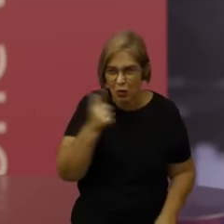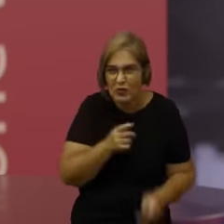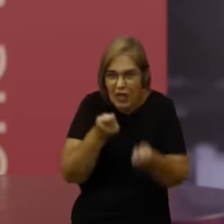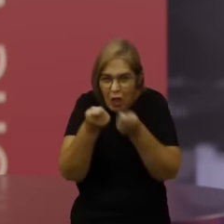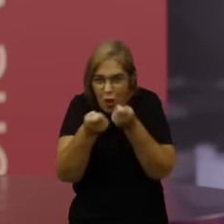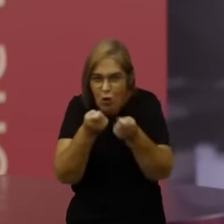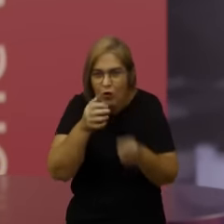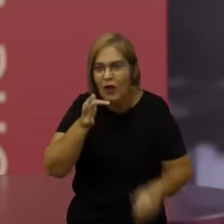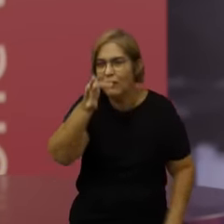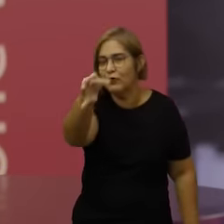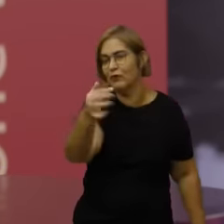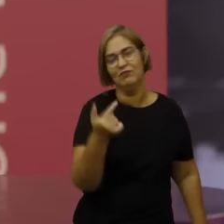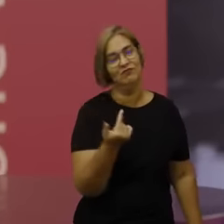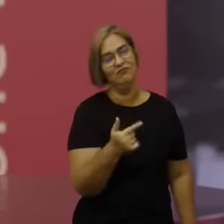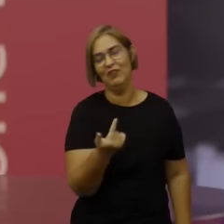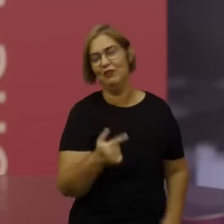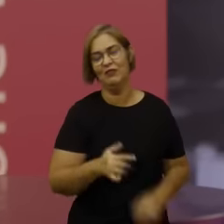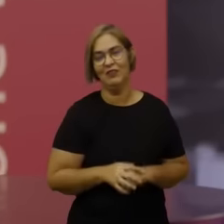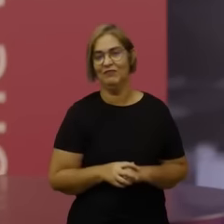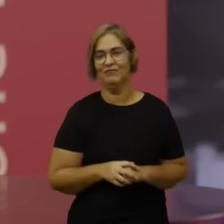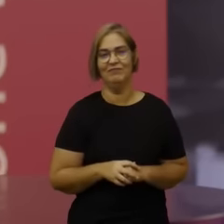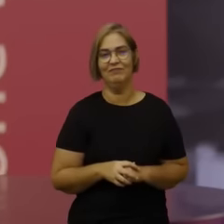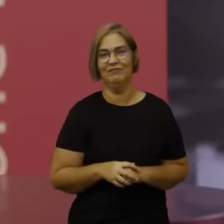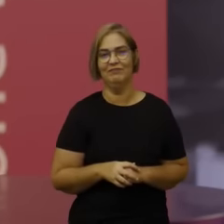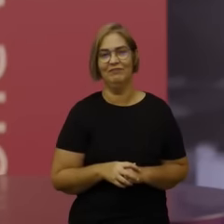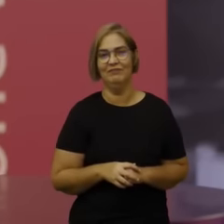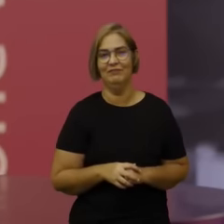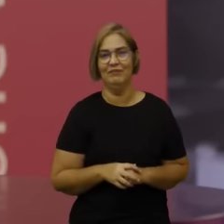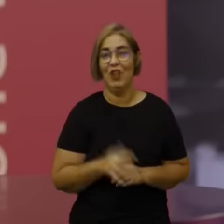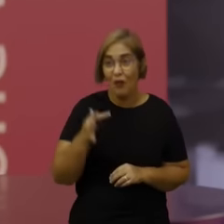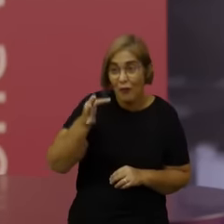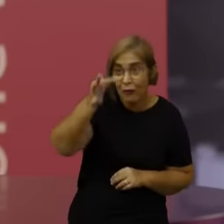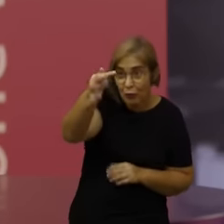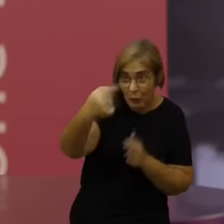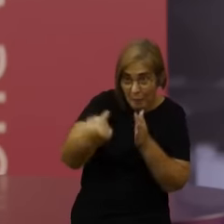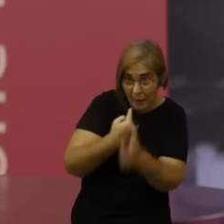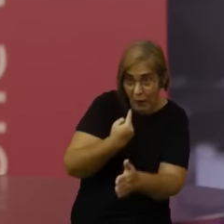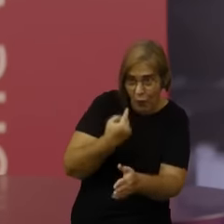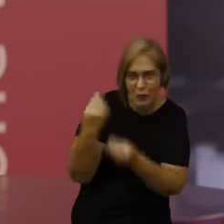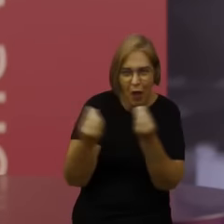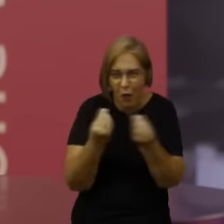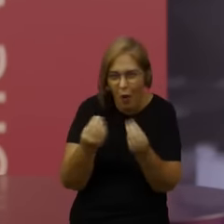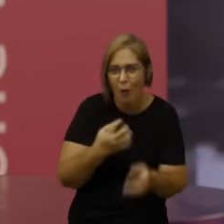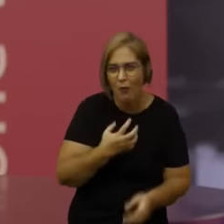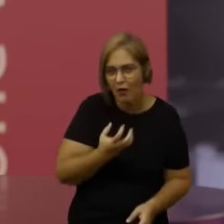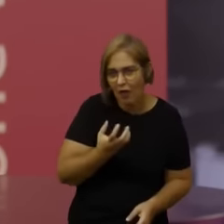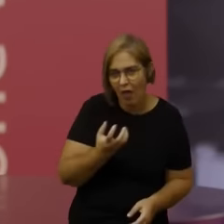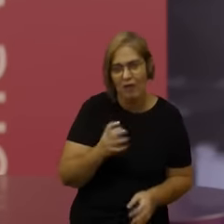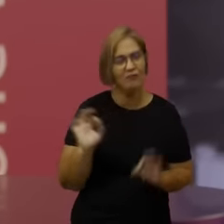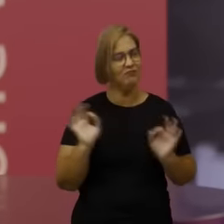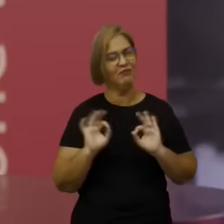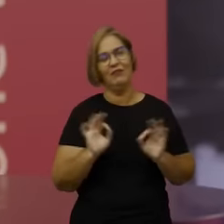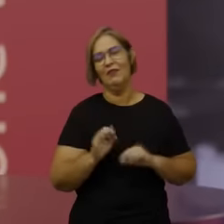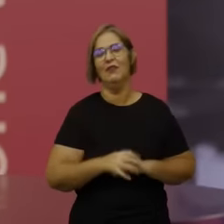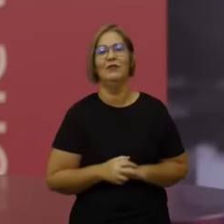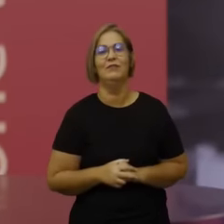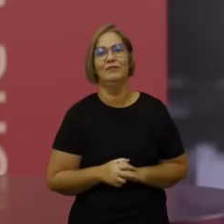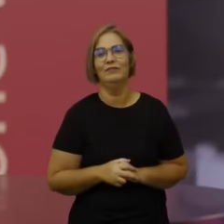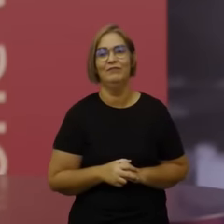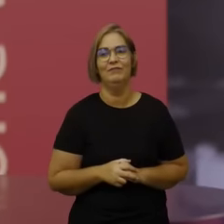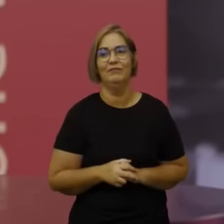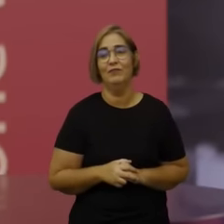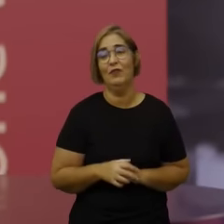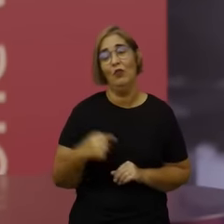não pedem satisfação para ninguém. Uma é o destino e a outra é o amor. São as duas